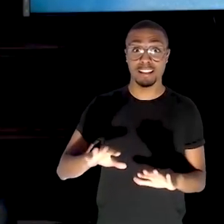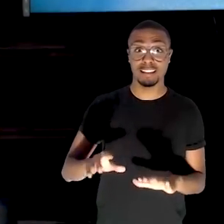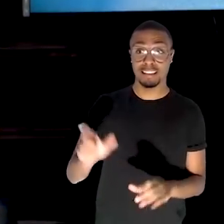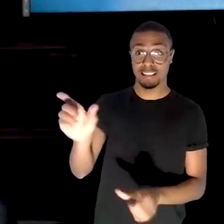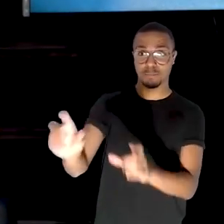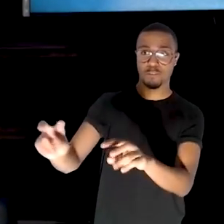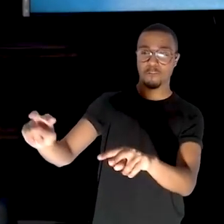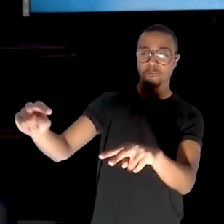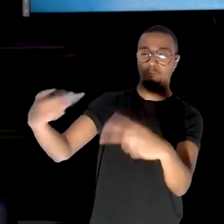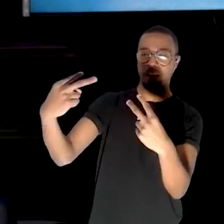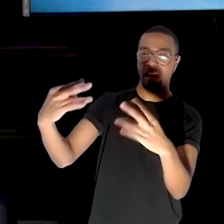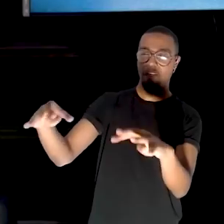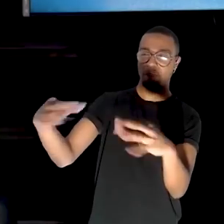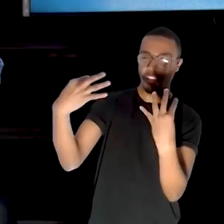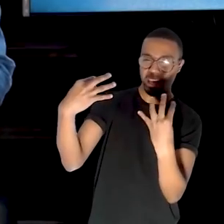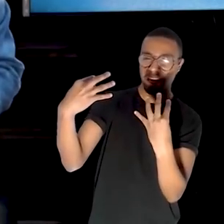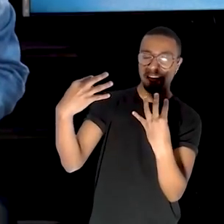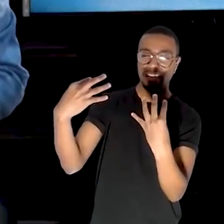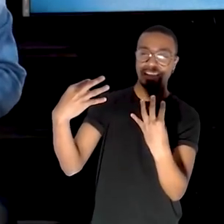Ser observado.